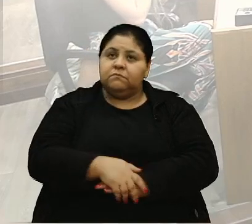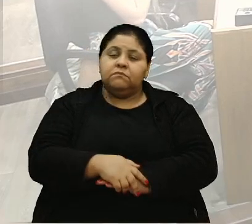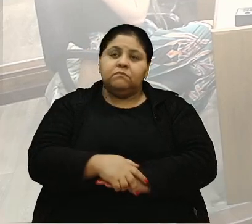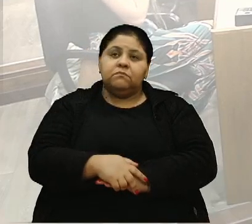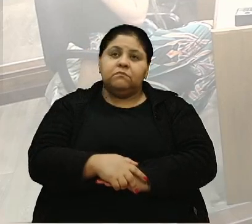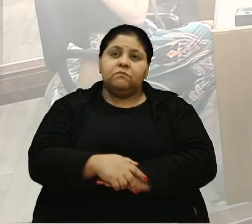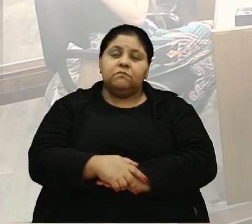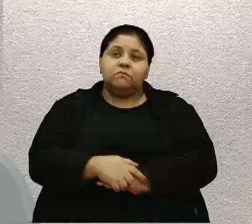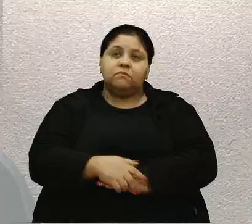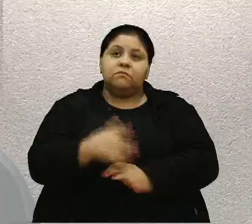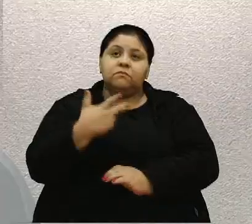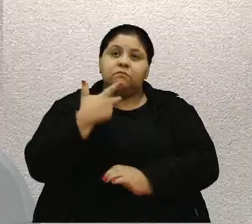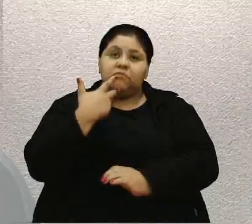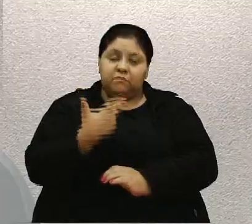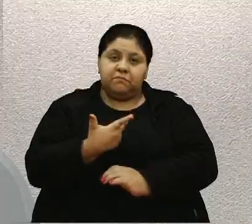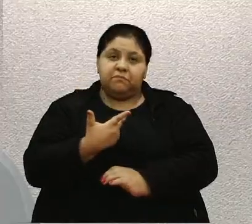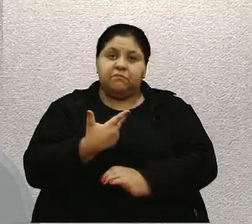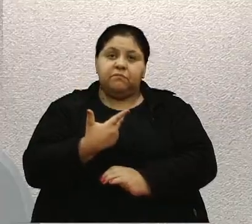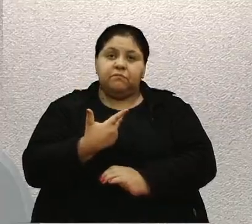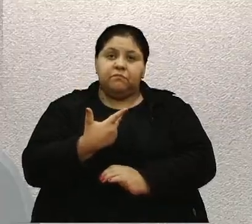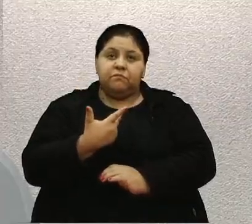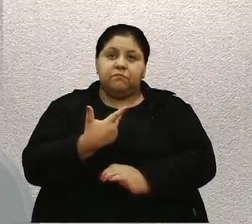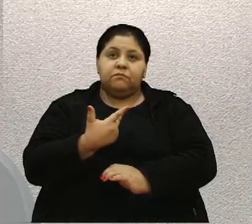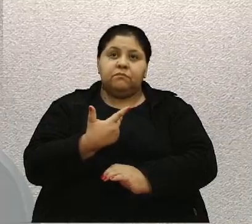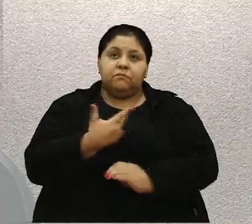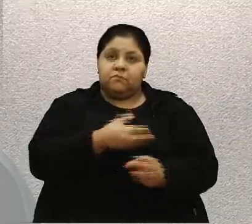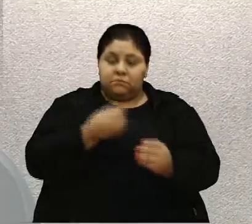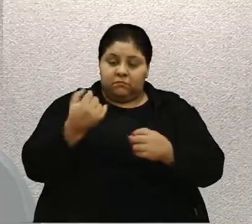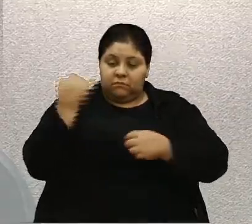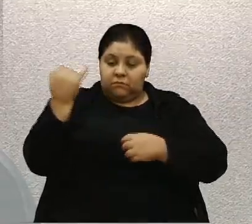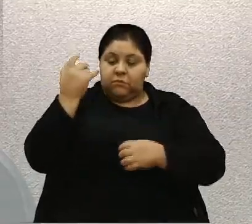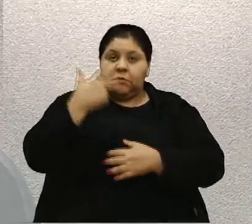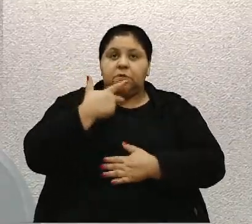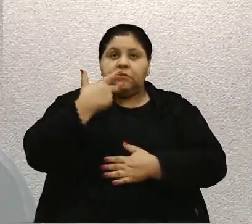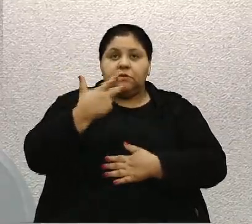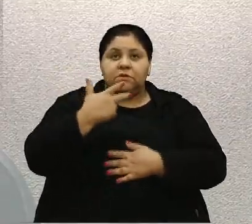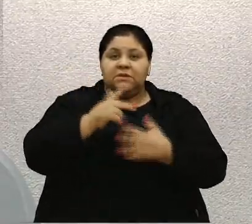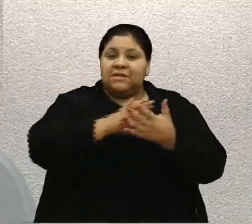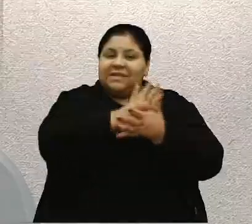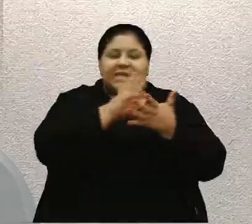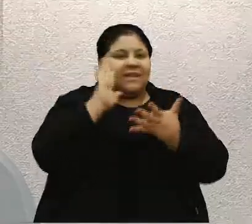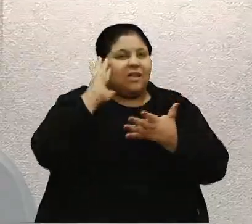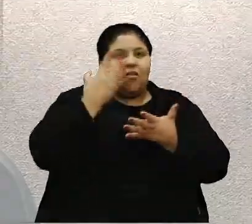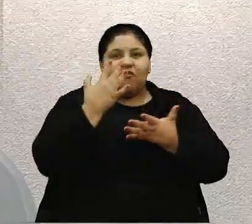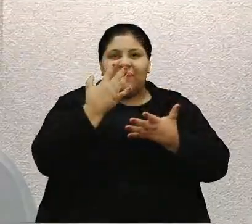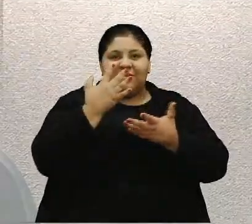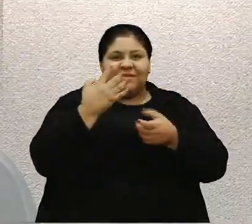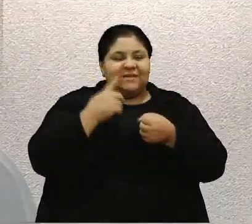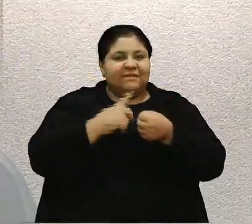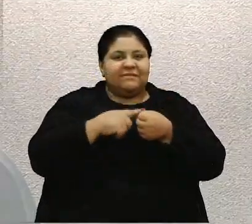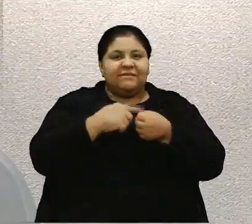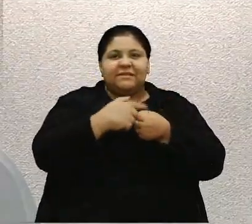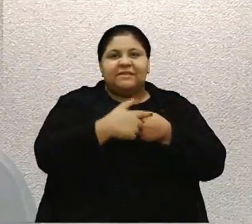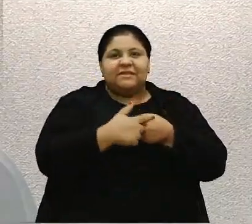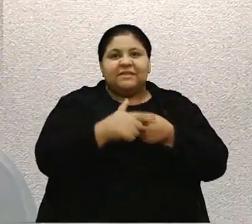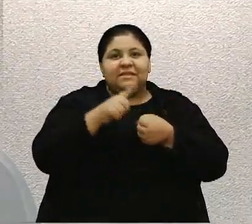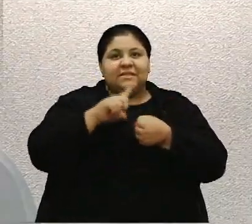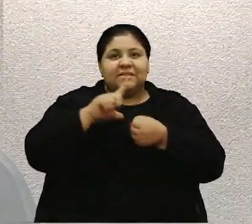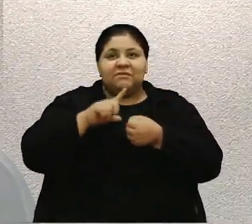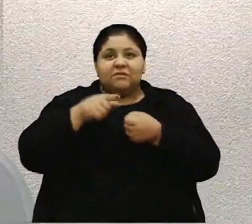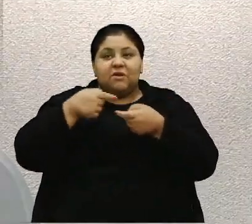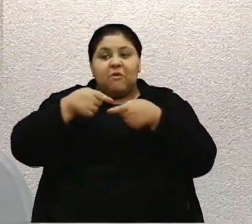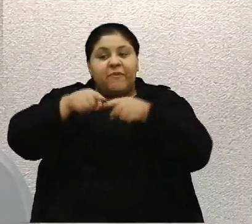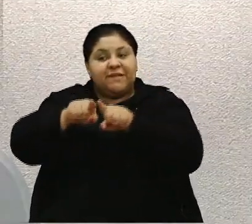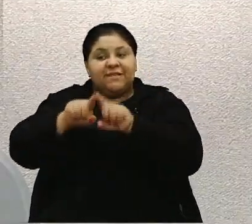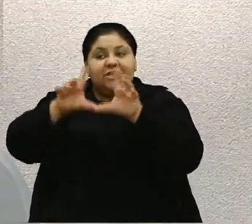citação, e é muito importante dizer que nada acontece na nossa cidade se não tem a parceria de